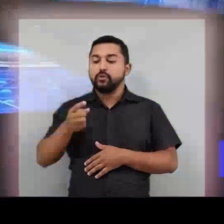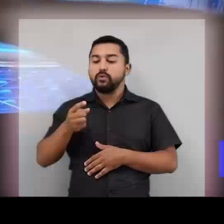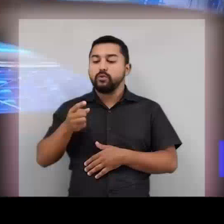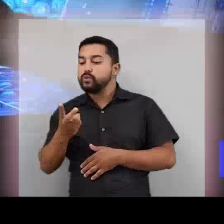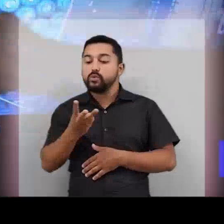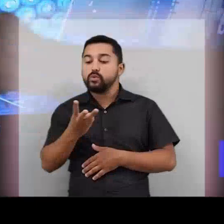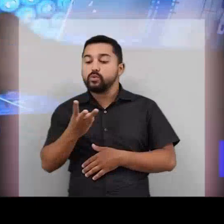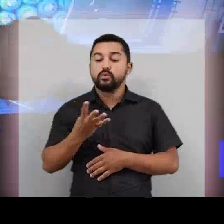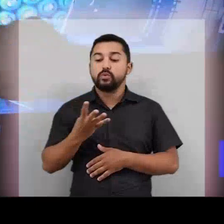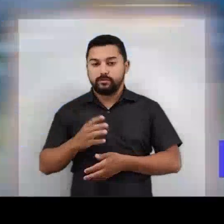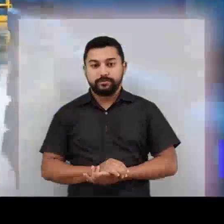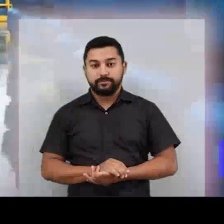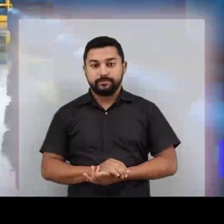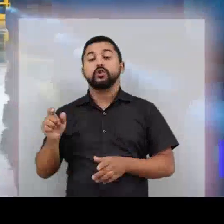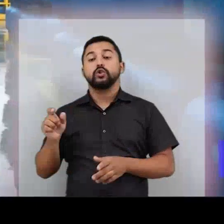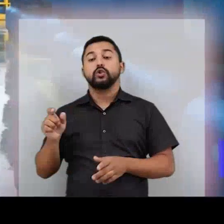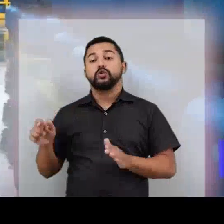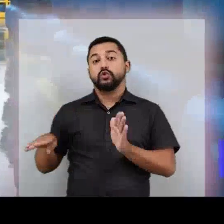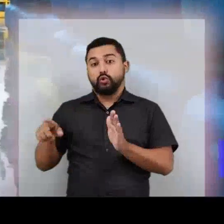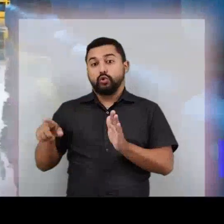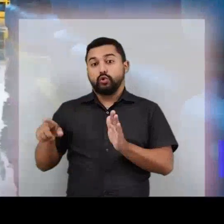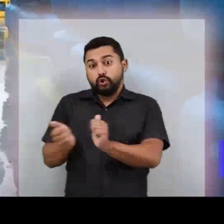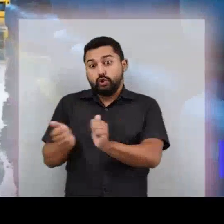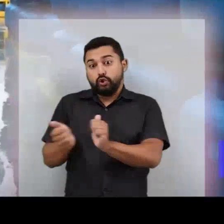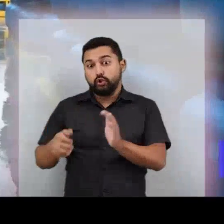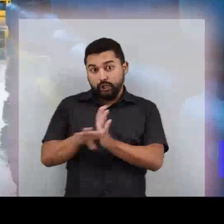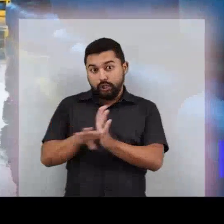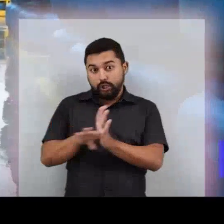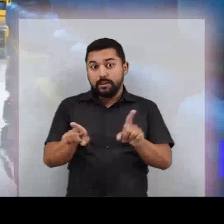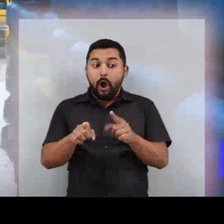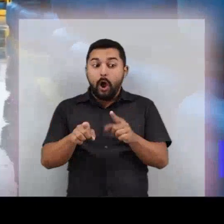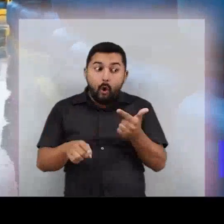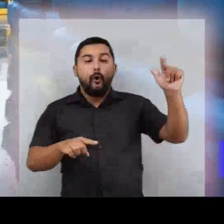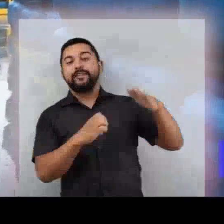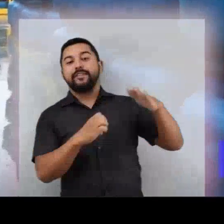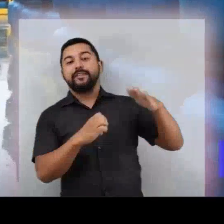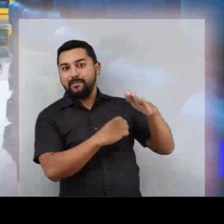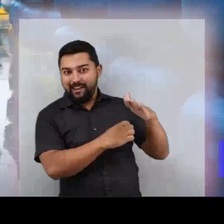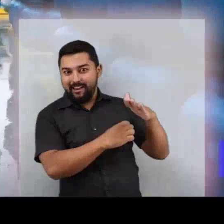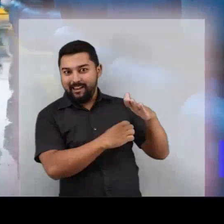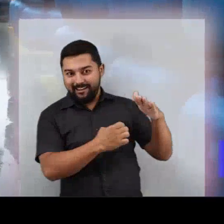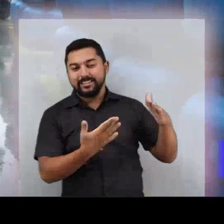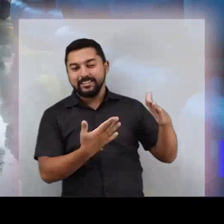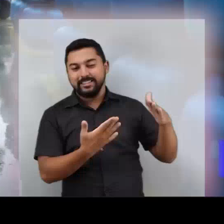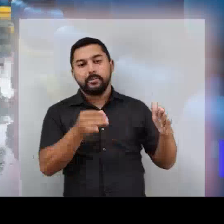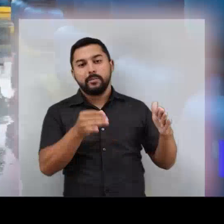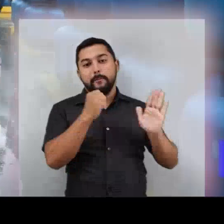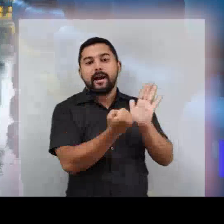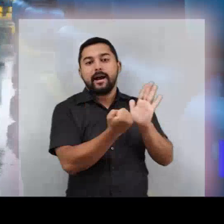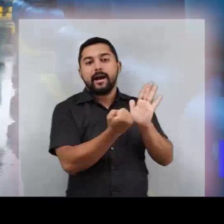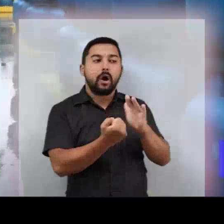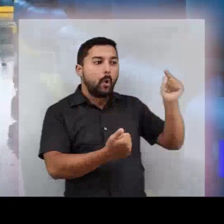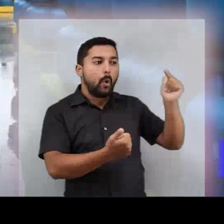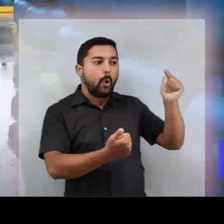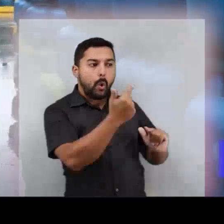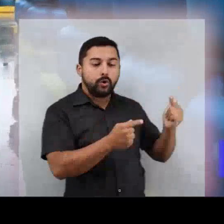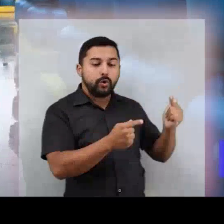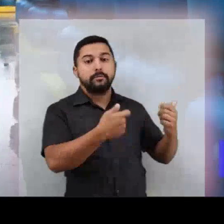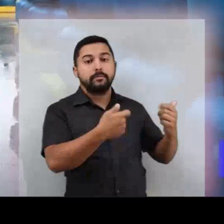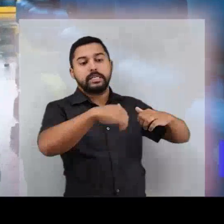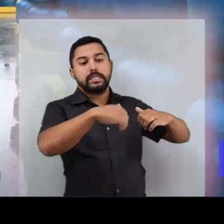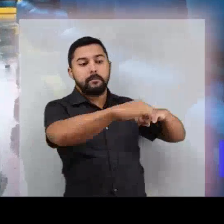cima e a contagem é feita lá dentro. Junto com os botijões da Ultragás, que são esses azuis, chegam alguns de outras marcas. Eles vão ser separados